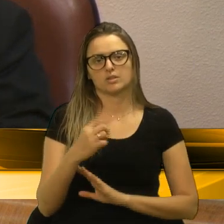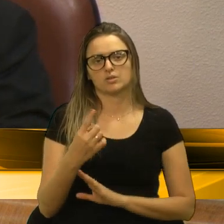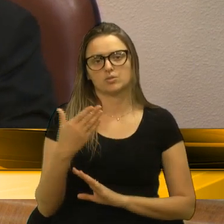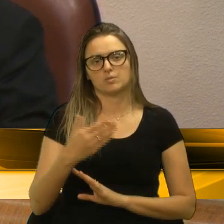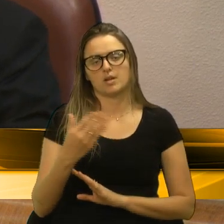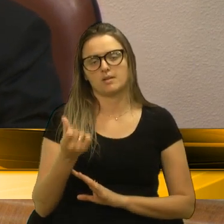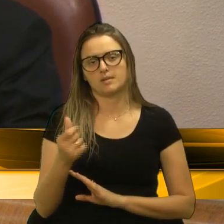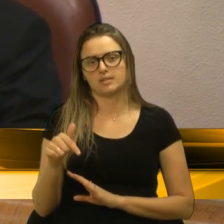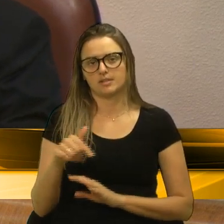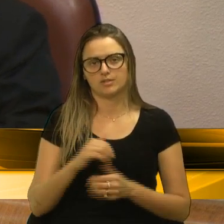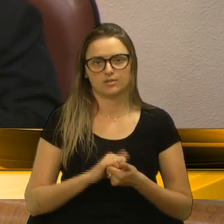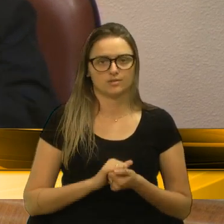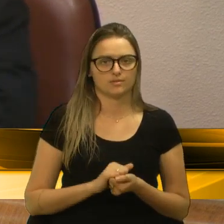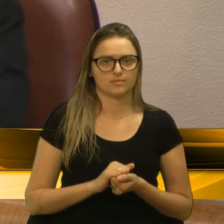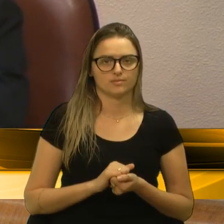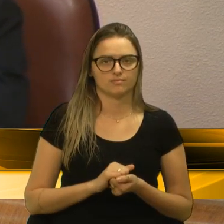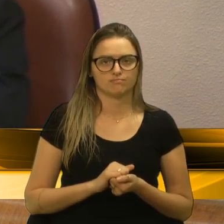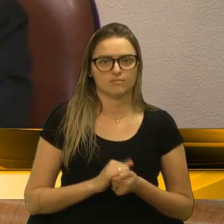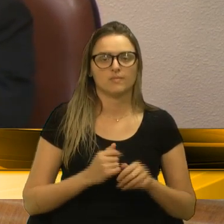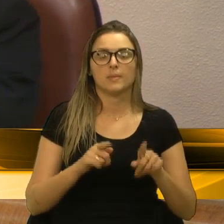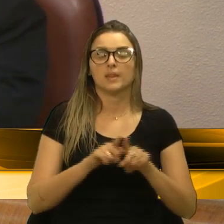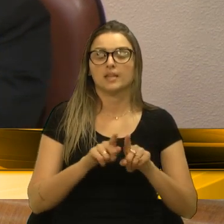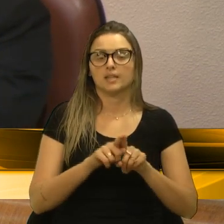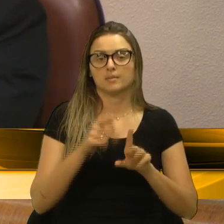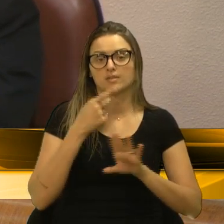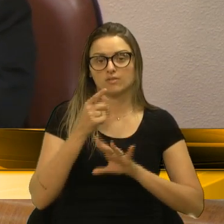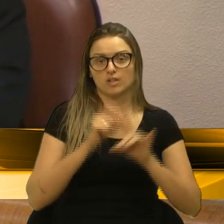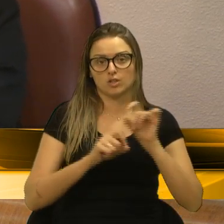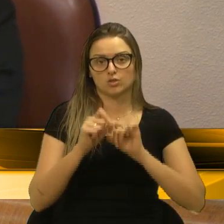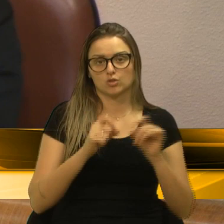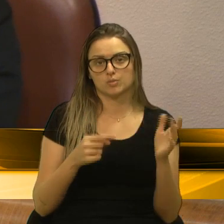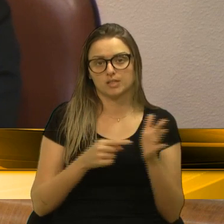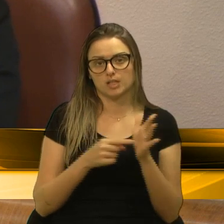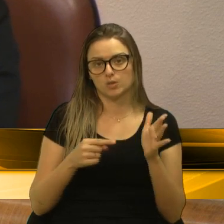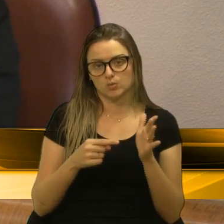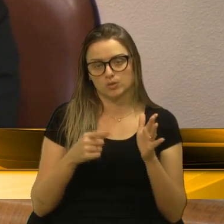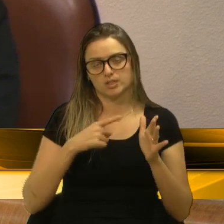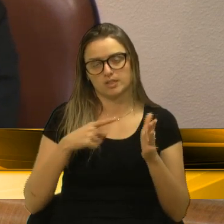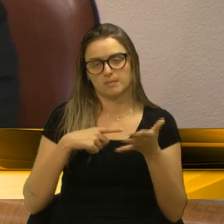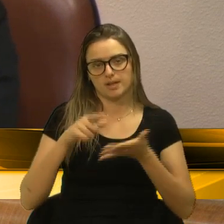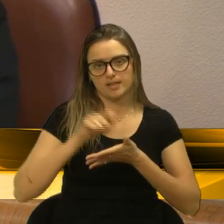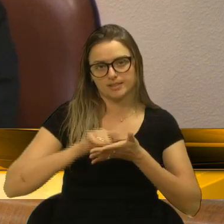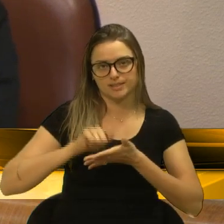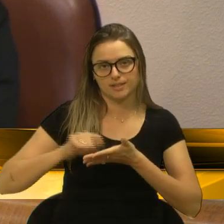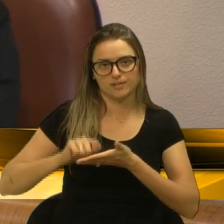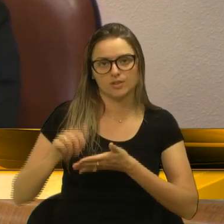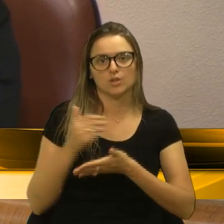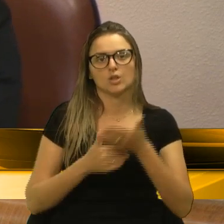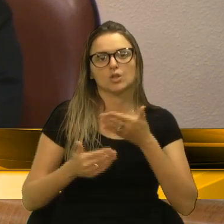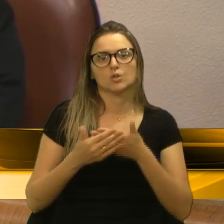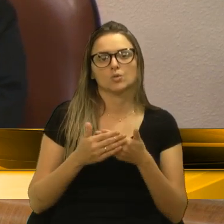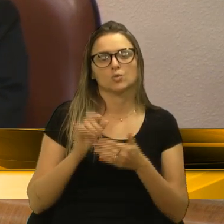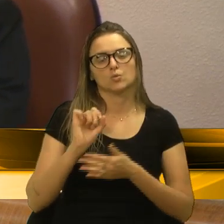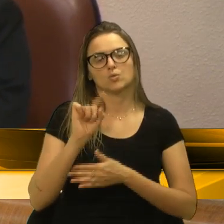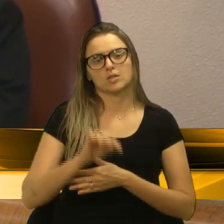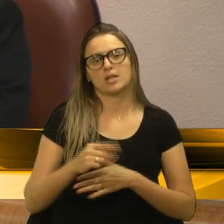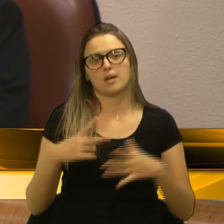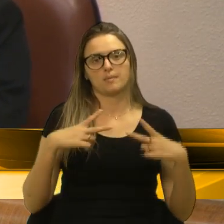201/67. Versa sobre a denúncia daquele dispositivo legal, anotando considerações de forma